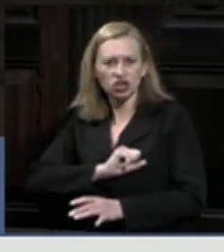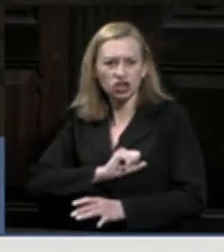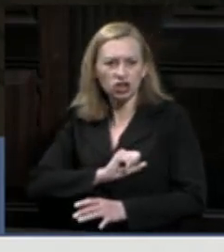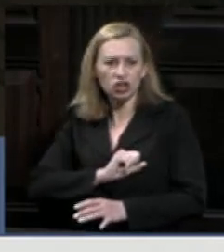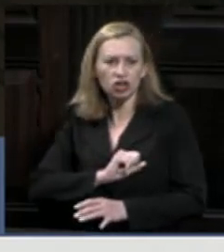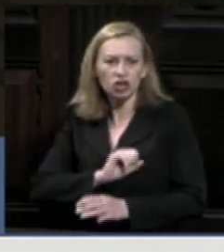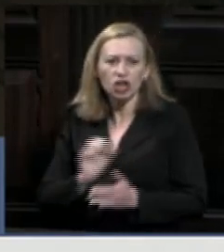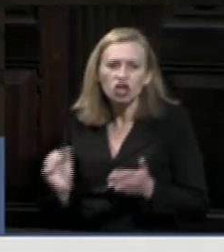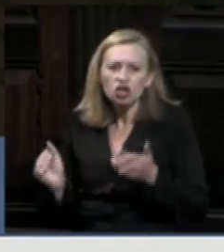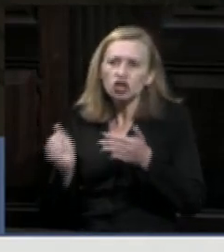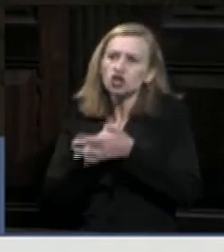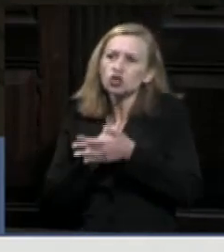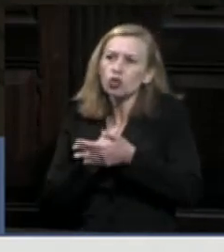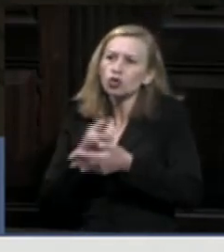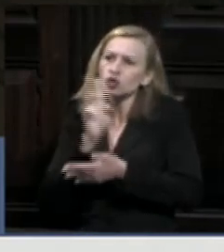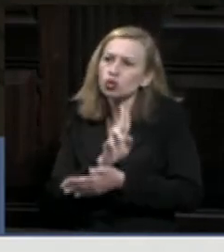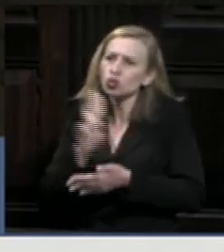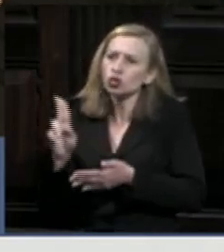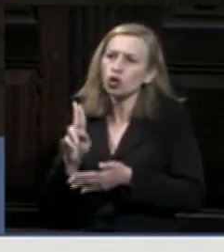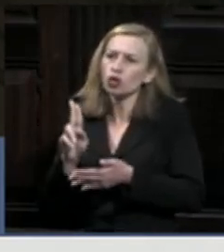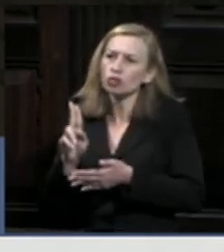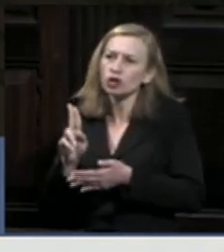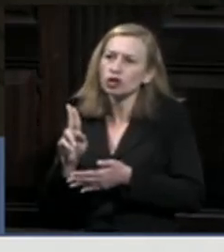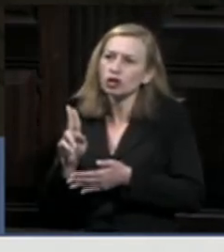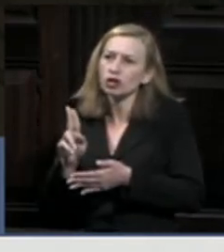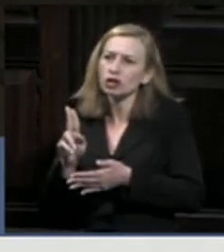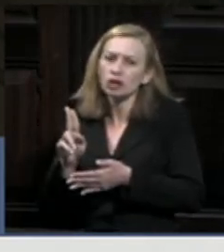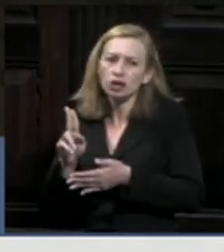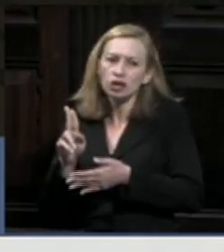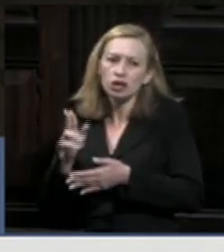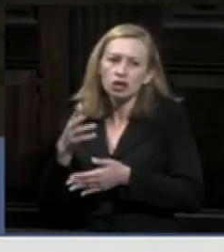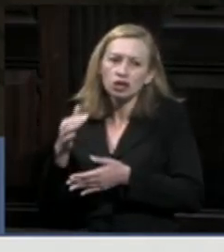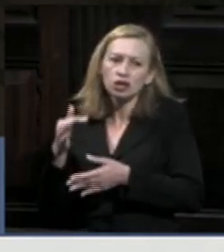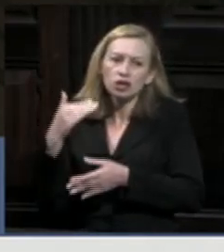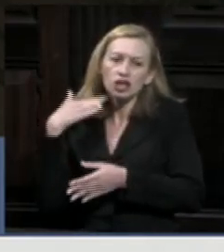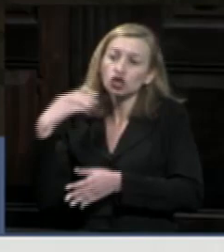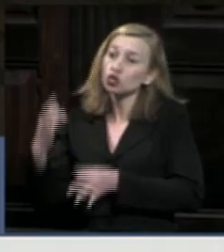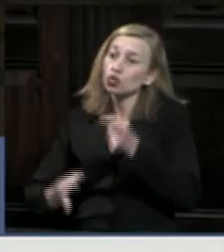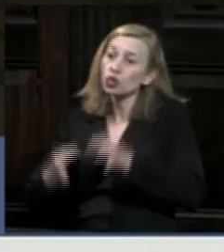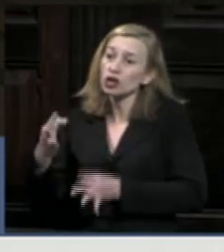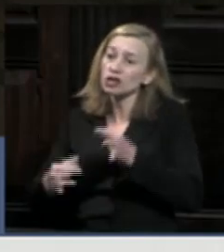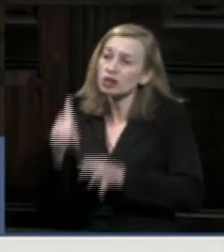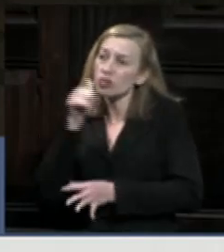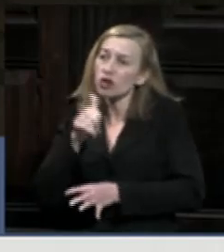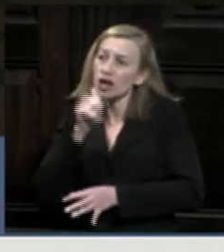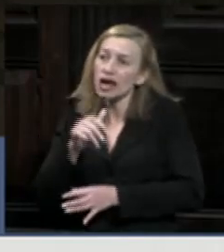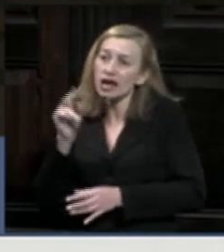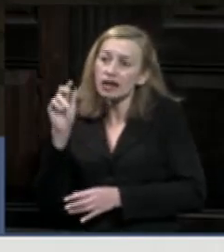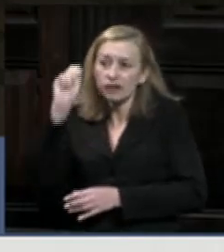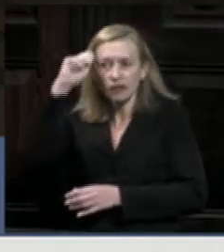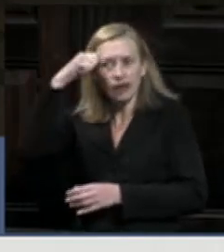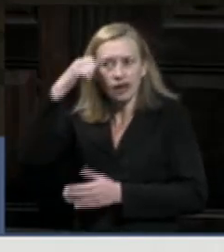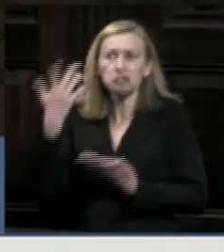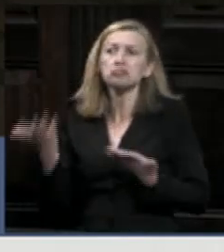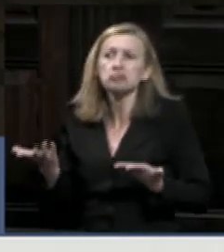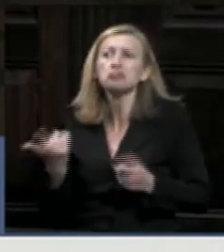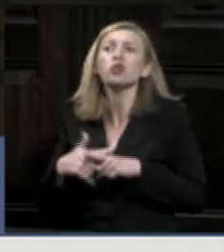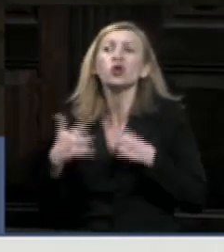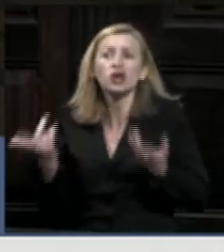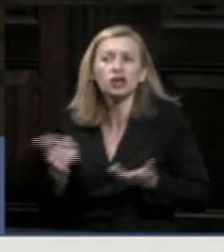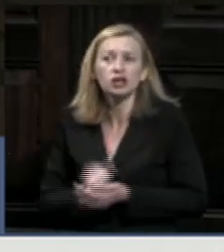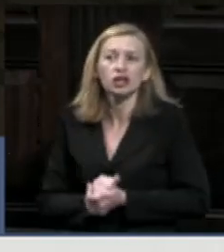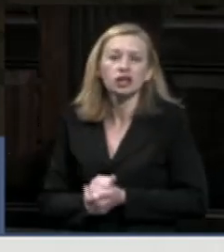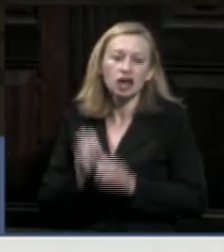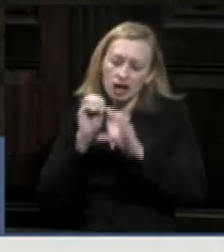esconde o nome da juíza leiga o noticiário começou ontem à noite a tv